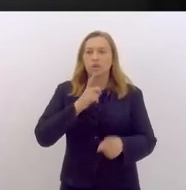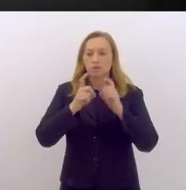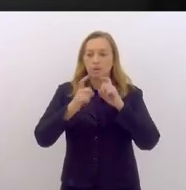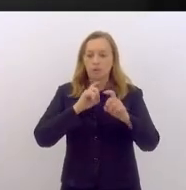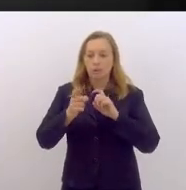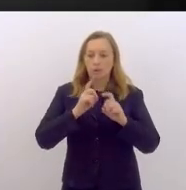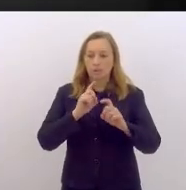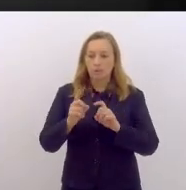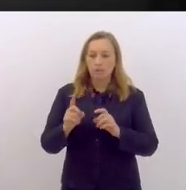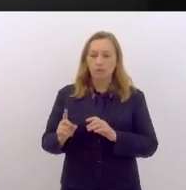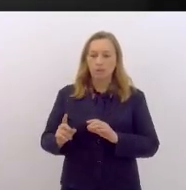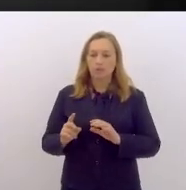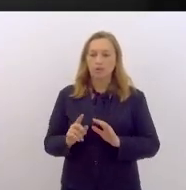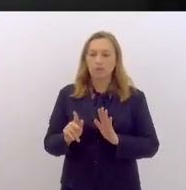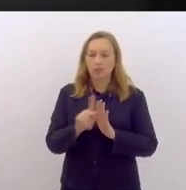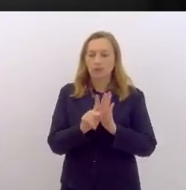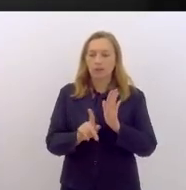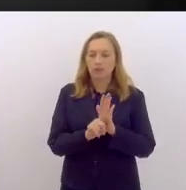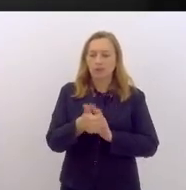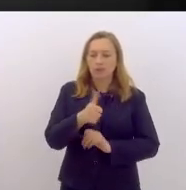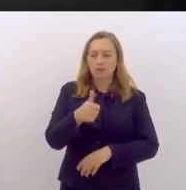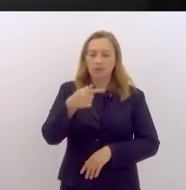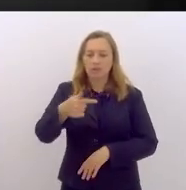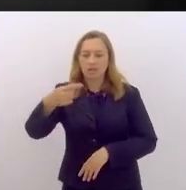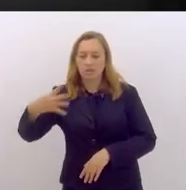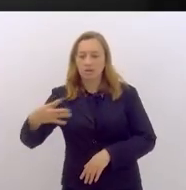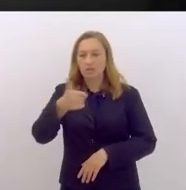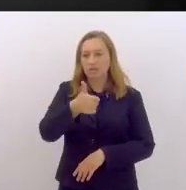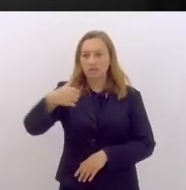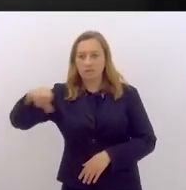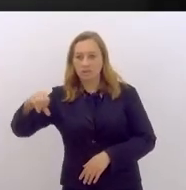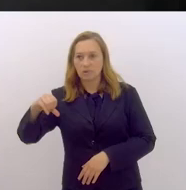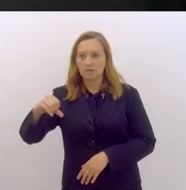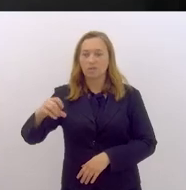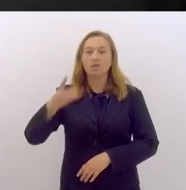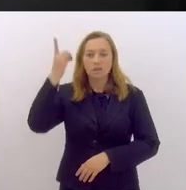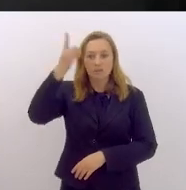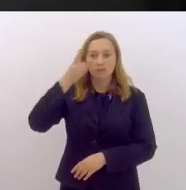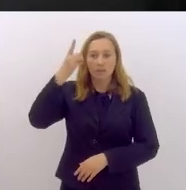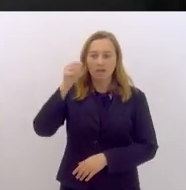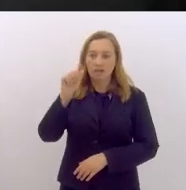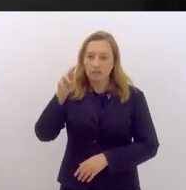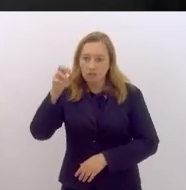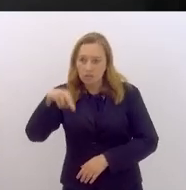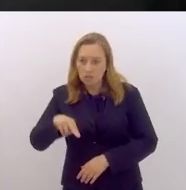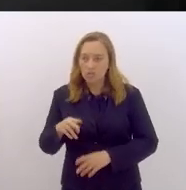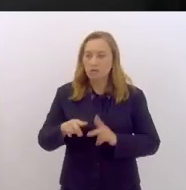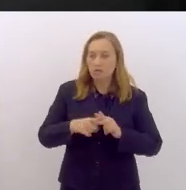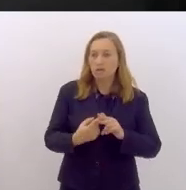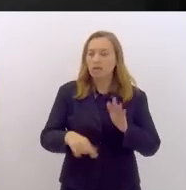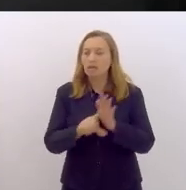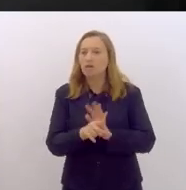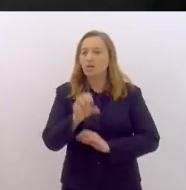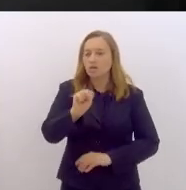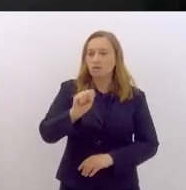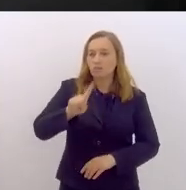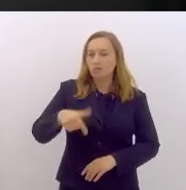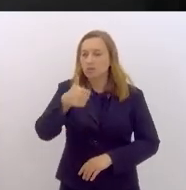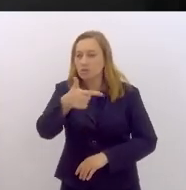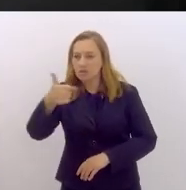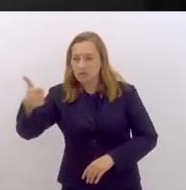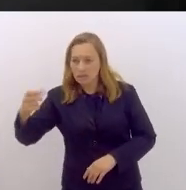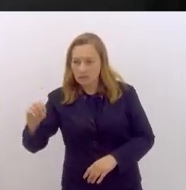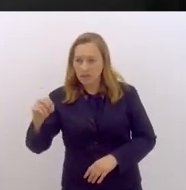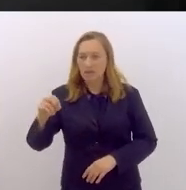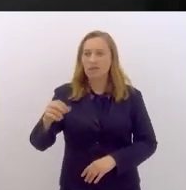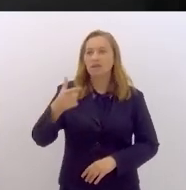emendação do vencido, assim emendado. Projeto de lei 1174, a 19, de autoria do deputado Anderson Moraes, que altera a lei 8.210, de 10